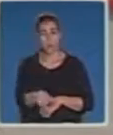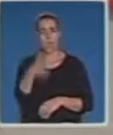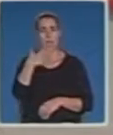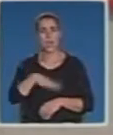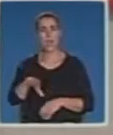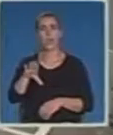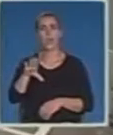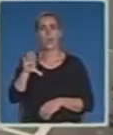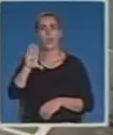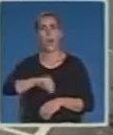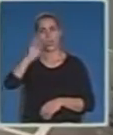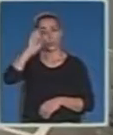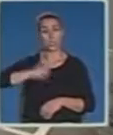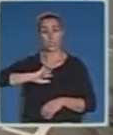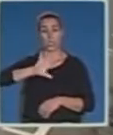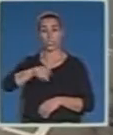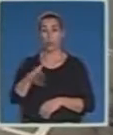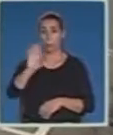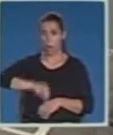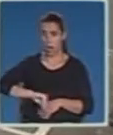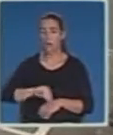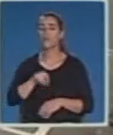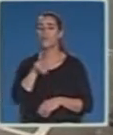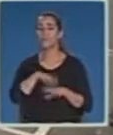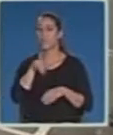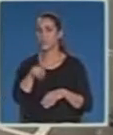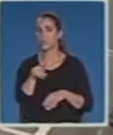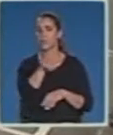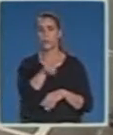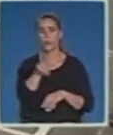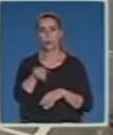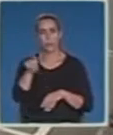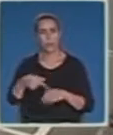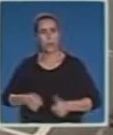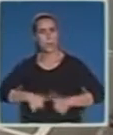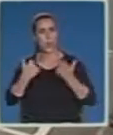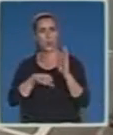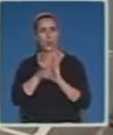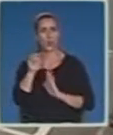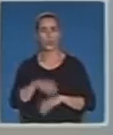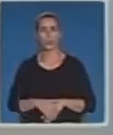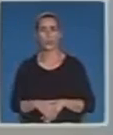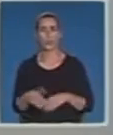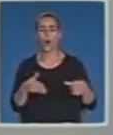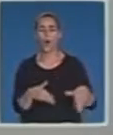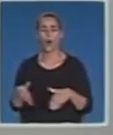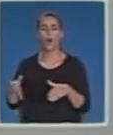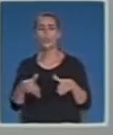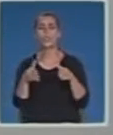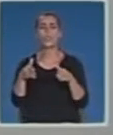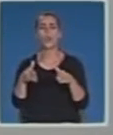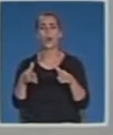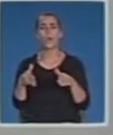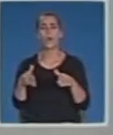reforçar o contingente militar na região, por isso vai apostar no recrutamento e na melhoria de condições. Orientaremos a nossa ação para o reforço